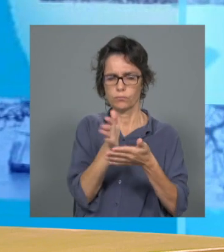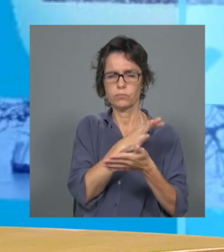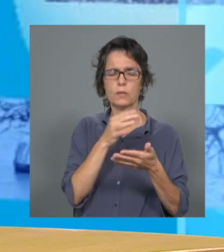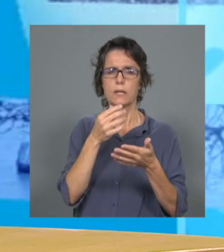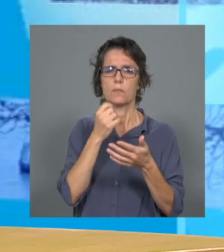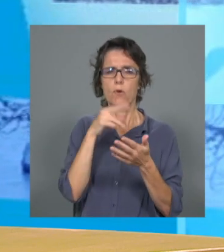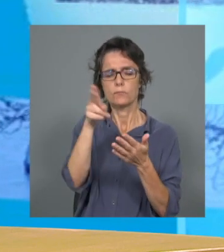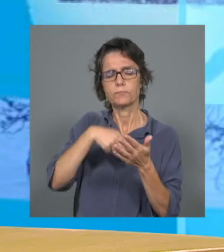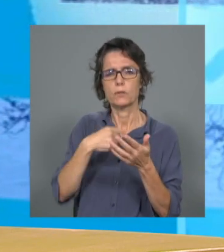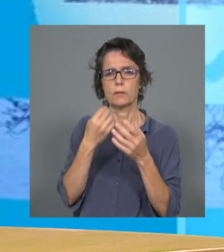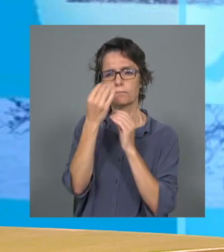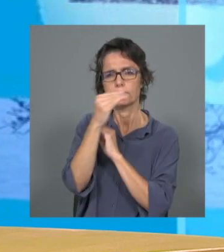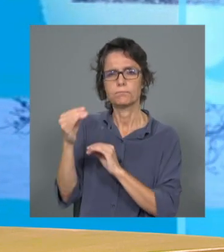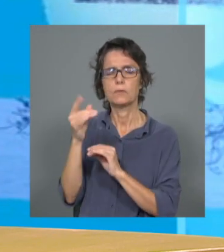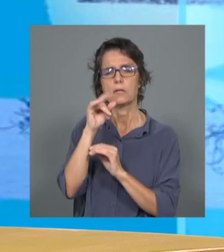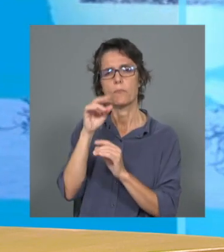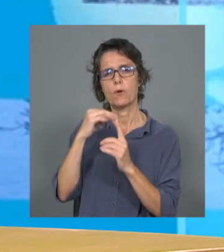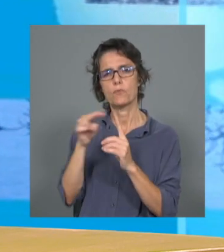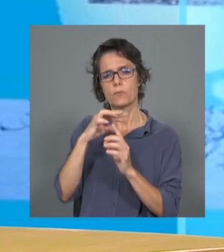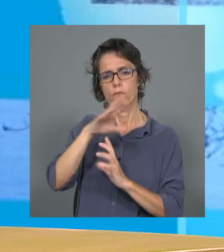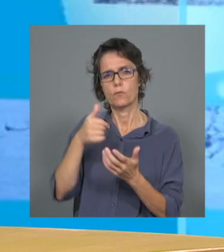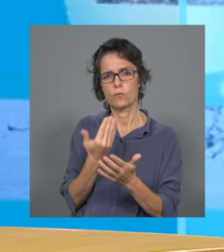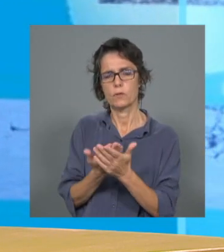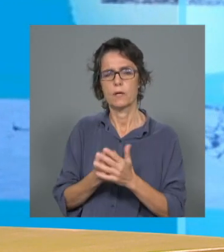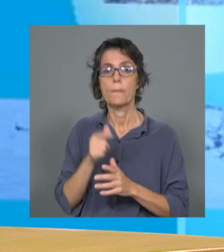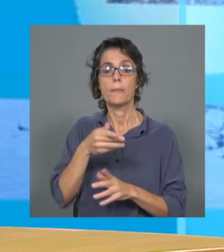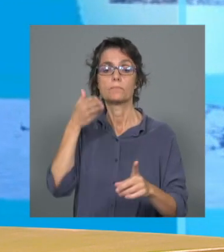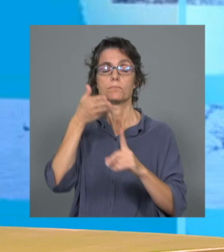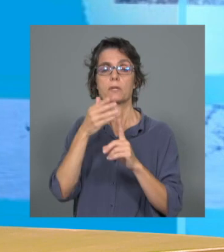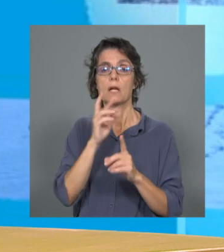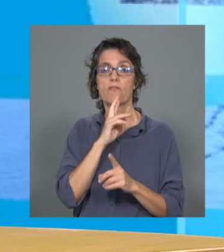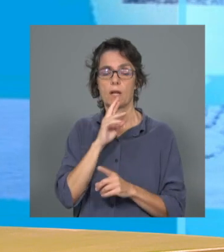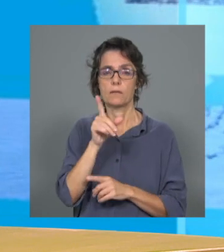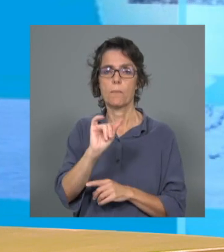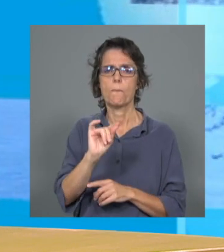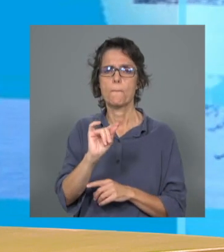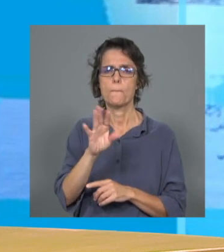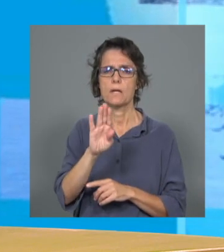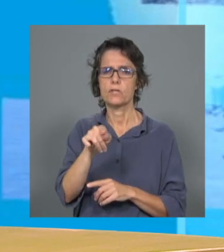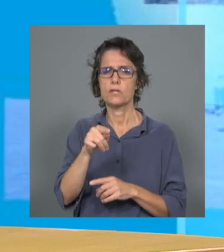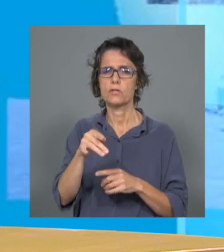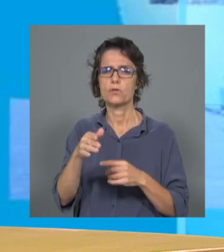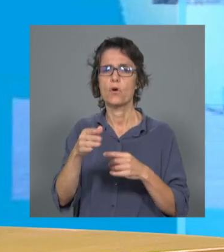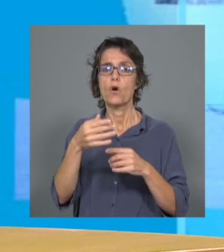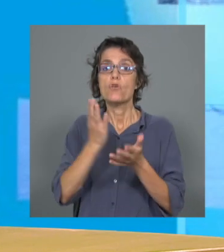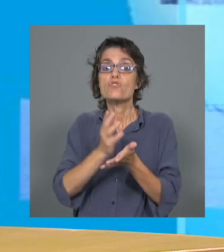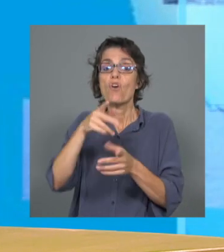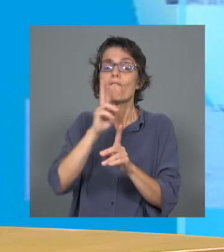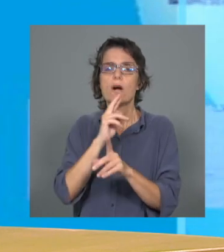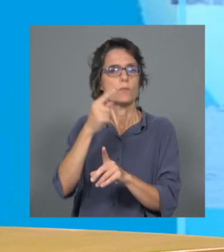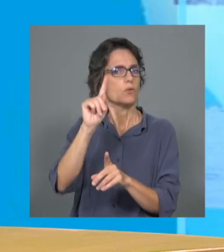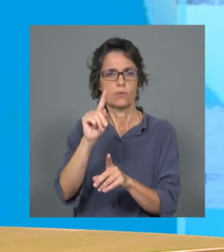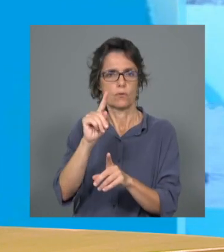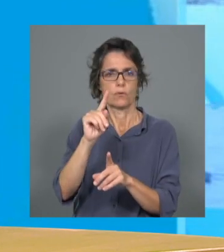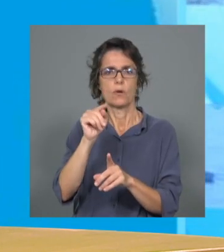orientações sobre a forma como devem ler o mundo. Portanto, é um jornal centrado em Fátima, mas que não se fecha em Fátima, nem se esgota em